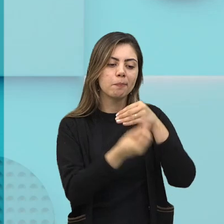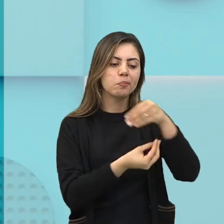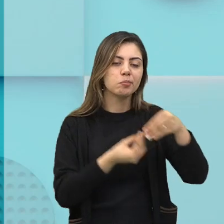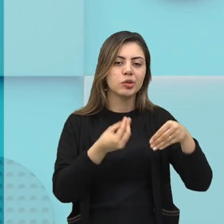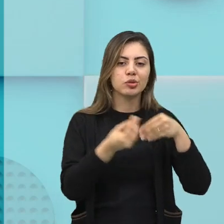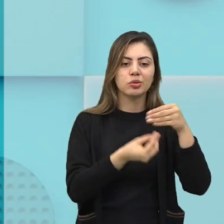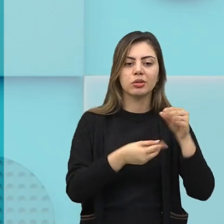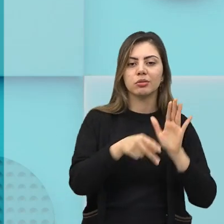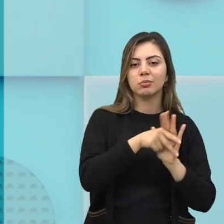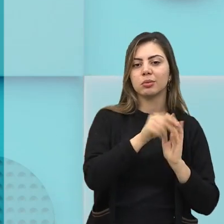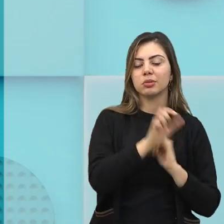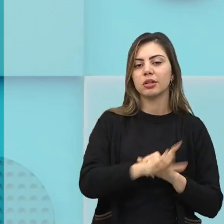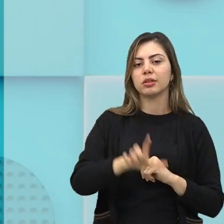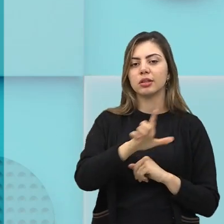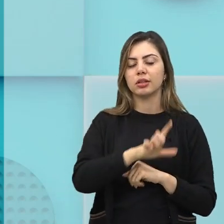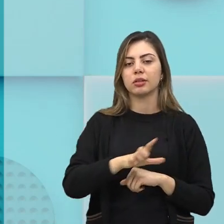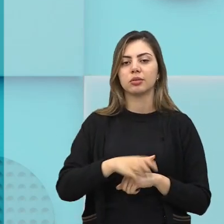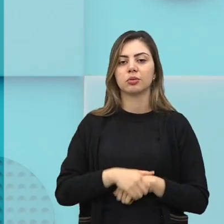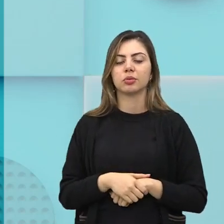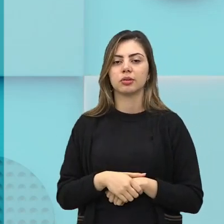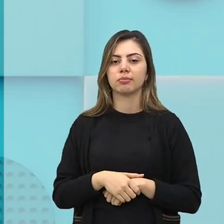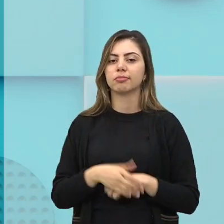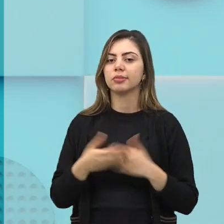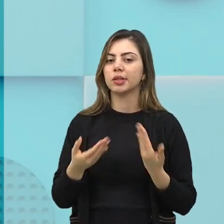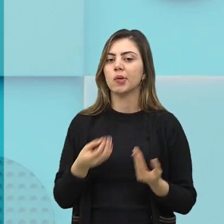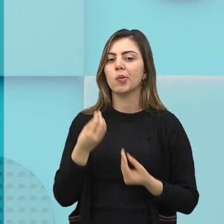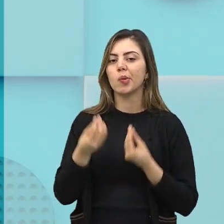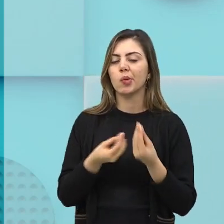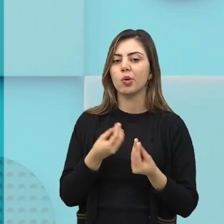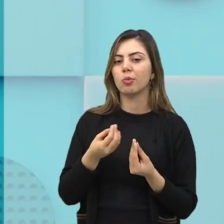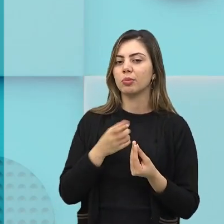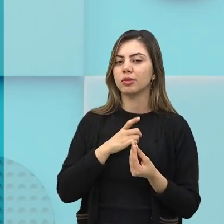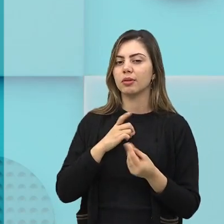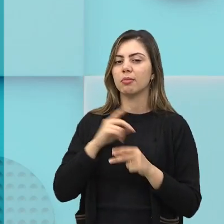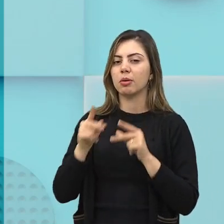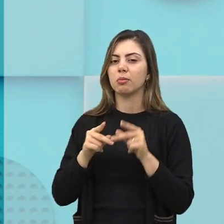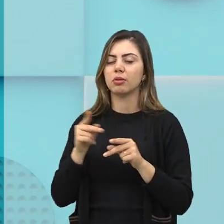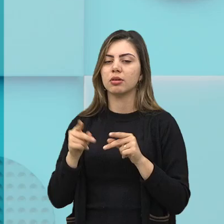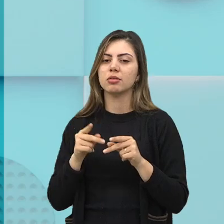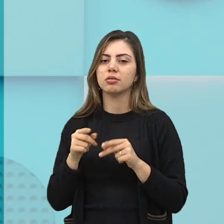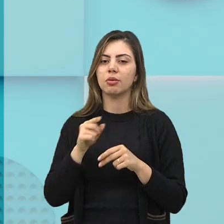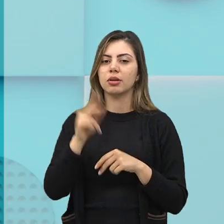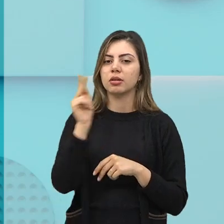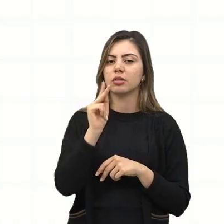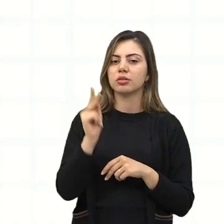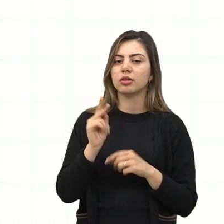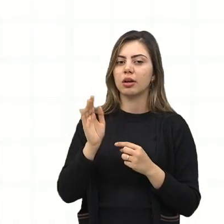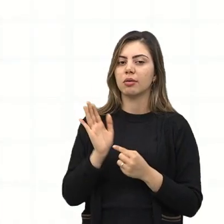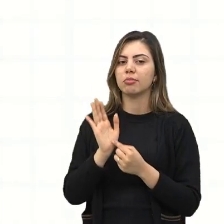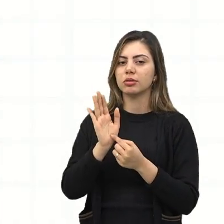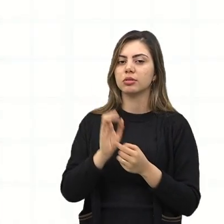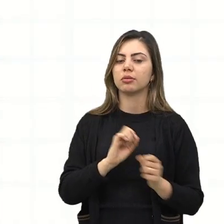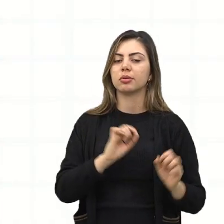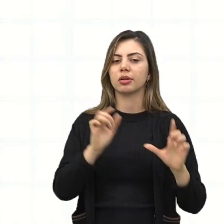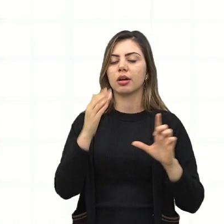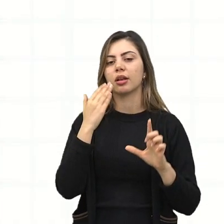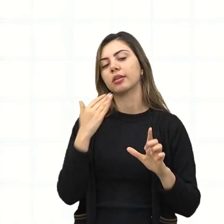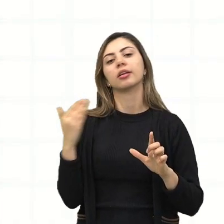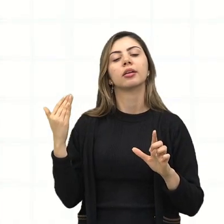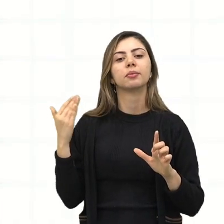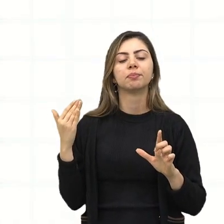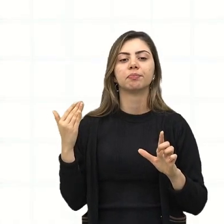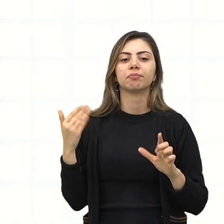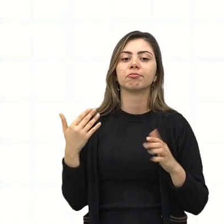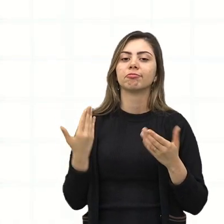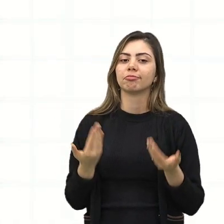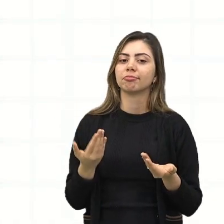da literatura. Como é que ela vai aparecer no imaginário popular? Bora dar uma olhadinha aí na nossa primeira cartela, que fala sobre